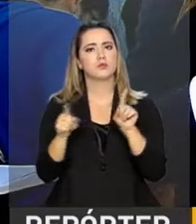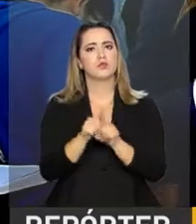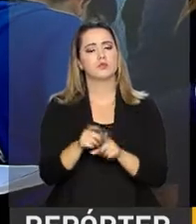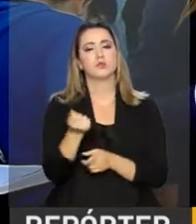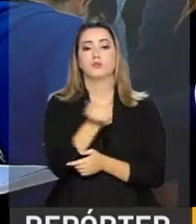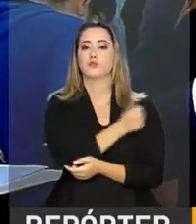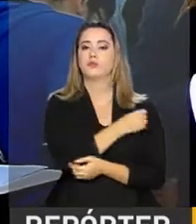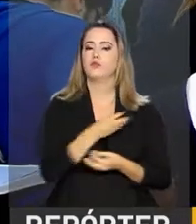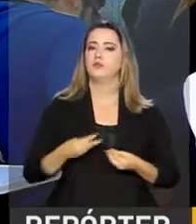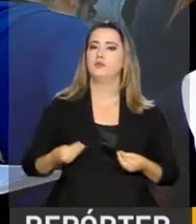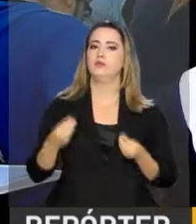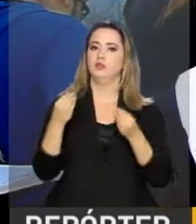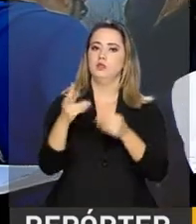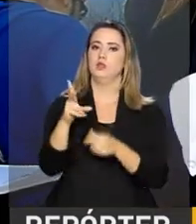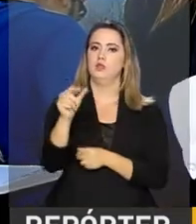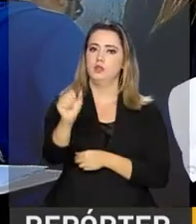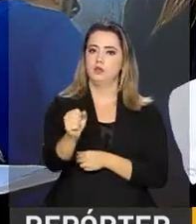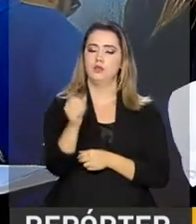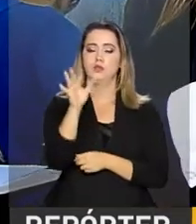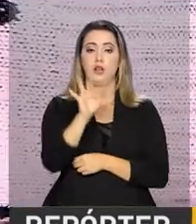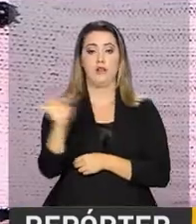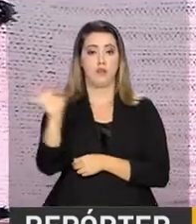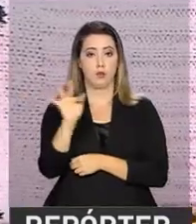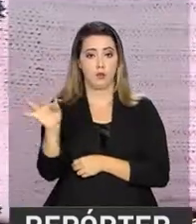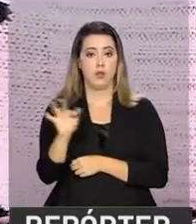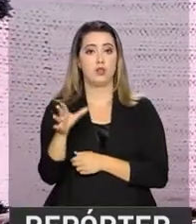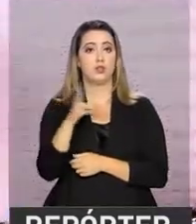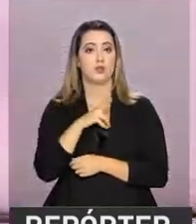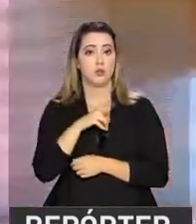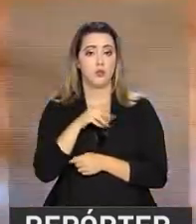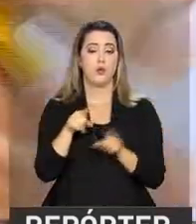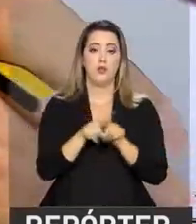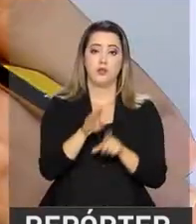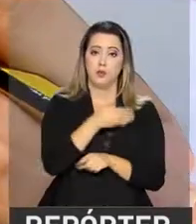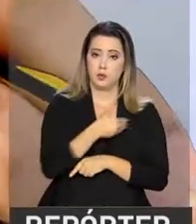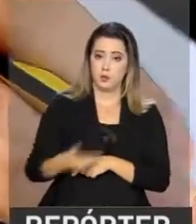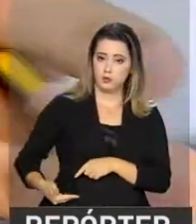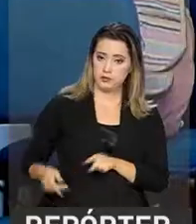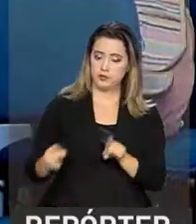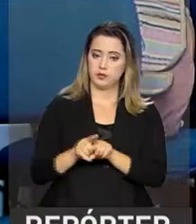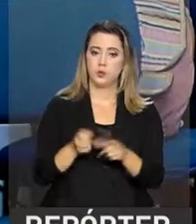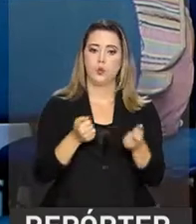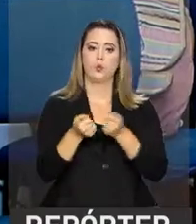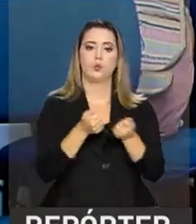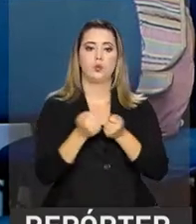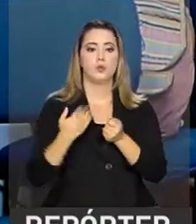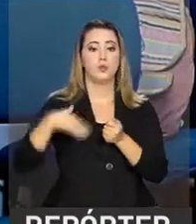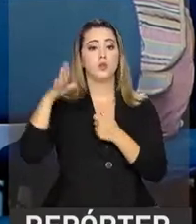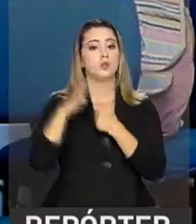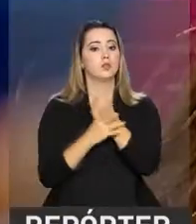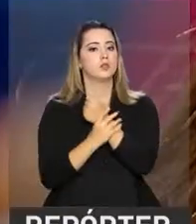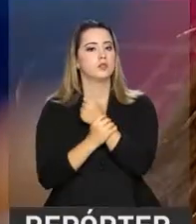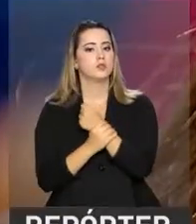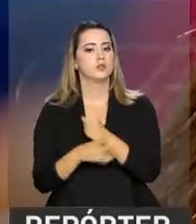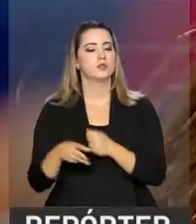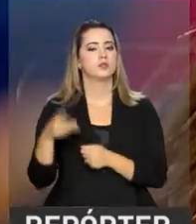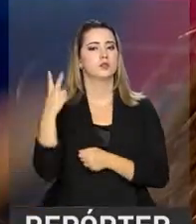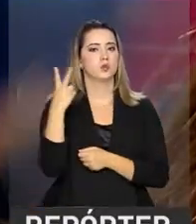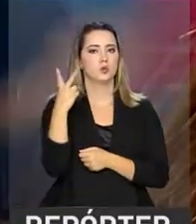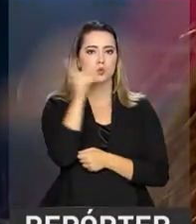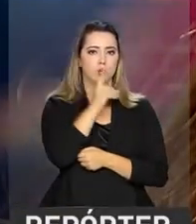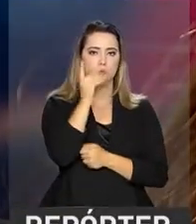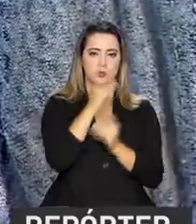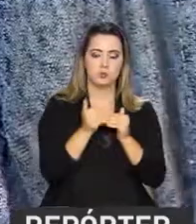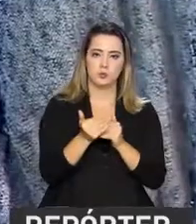garantir vagas nas universidades públicas e federais além de uma rigidez maior na segurança o exame está sendo aplicado em dois domingos